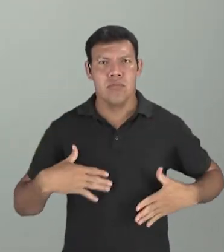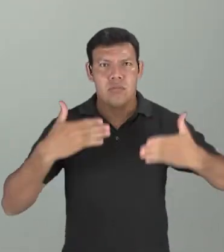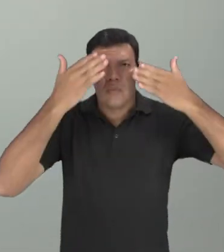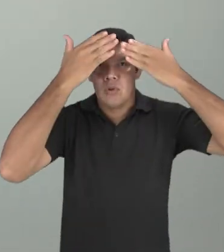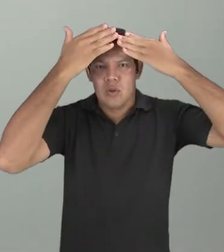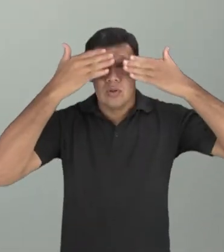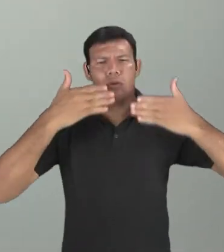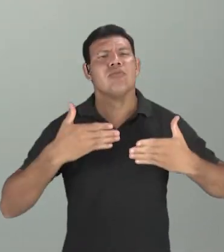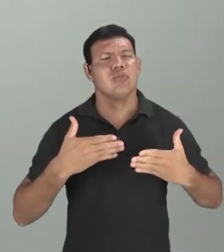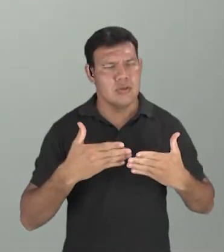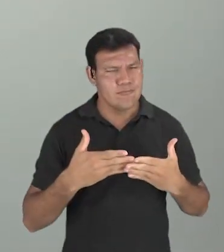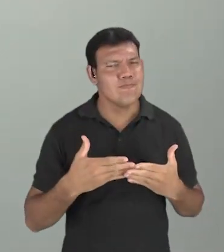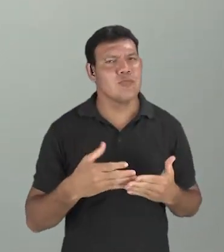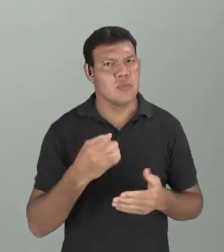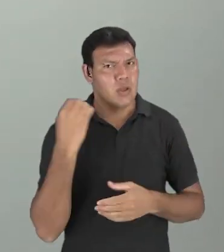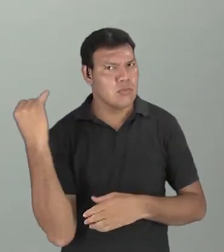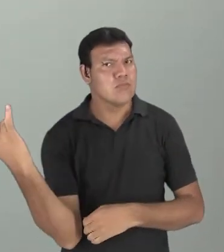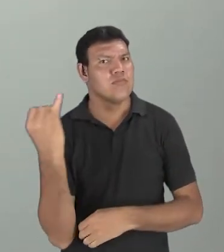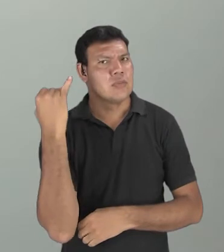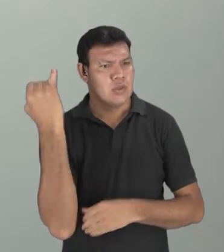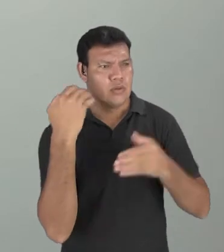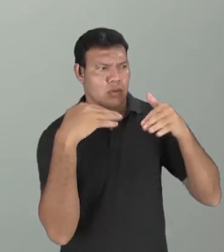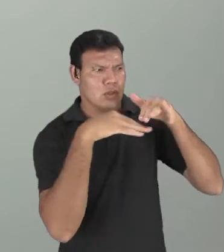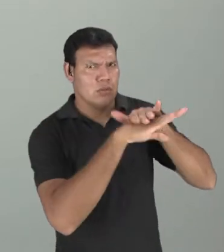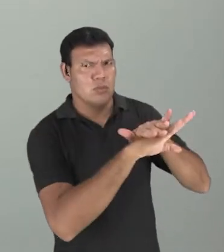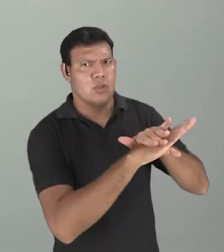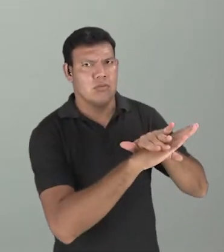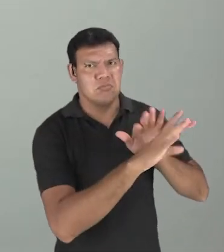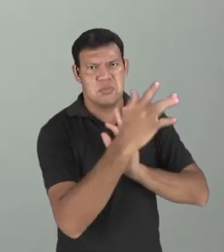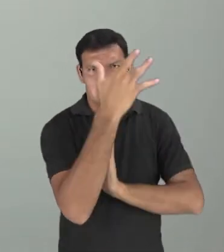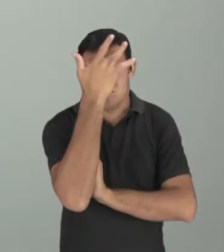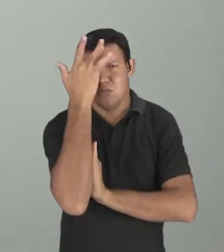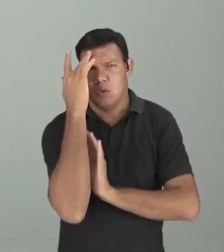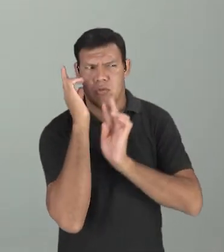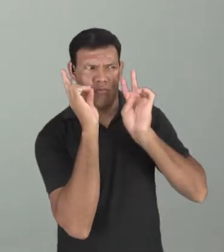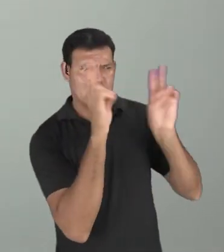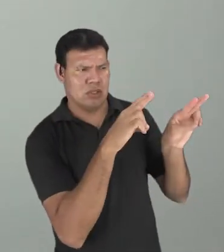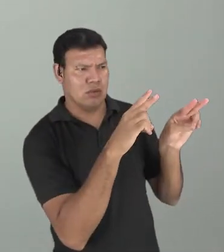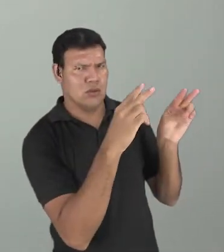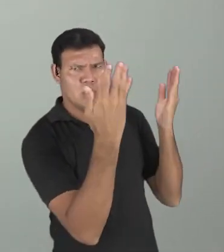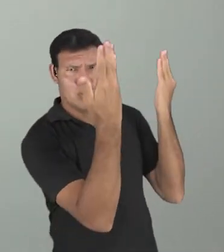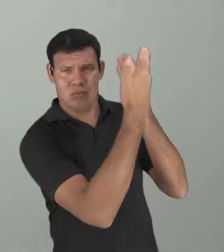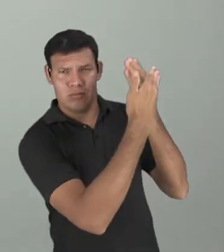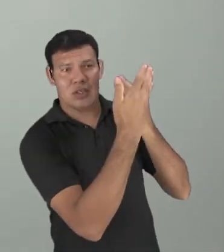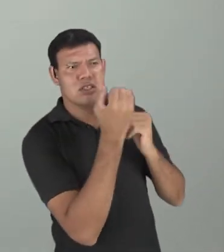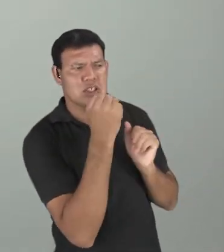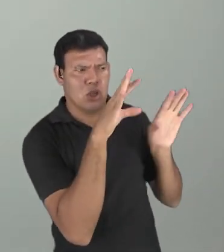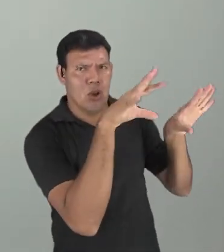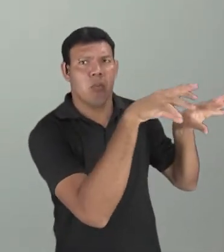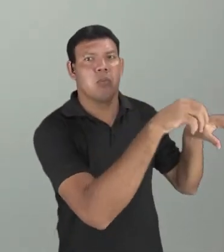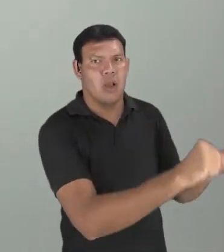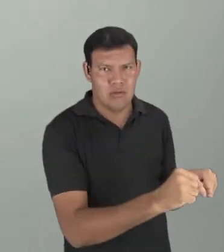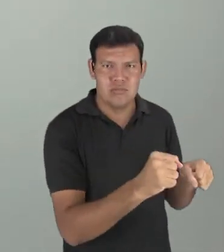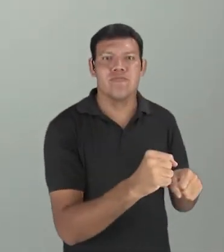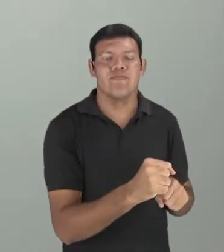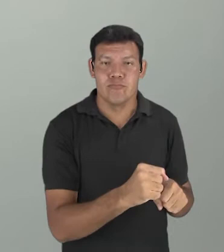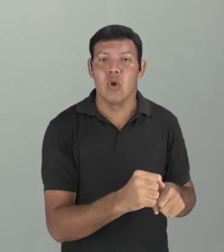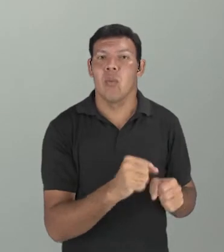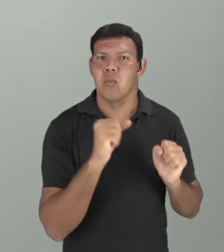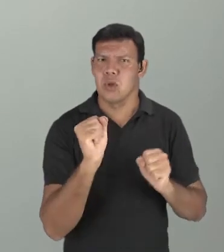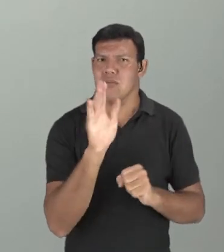vira todo o festival, né? Eles viram uma festa só do boi garantido e o boi